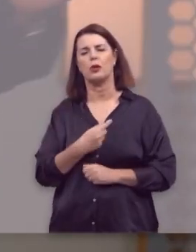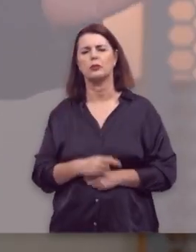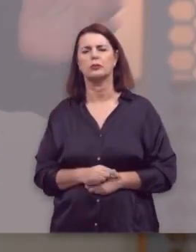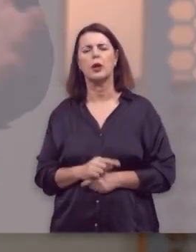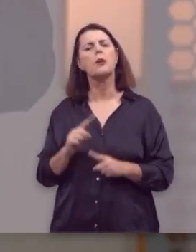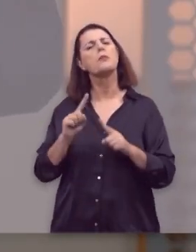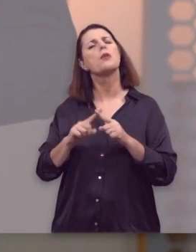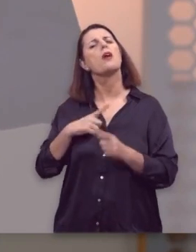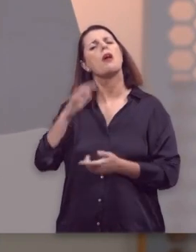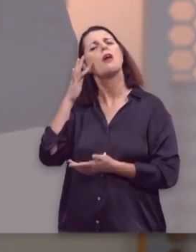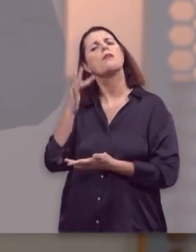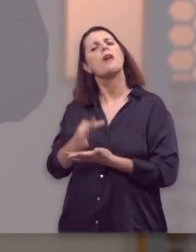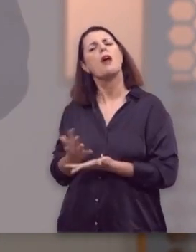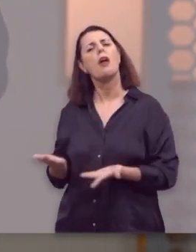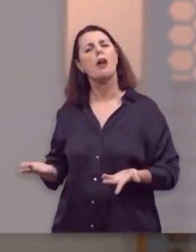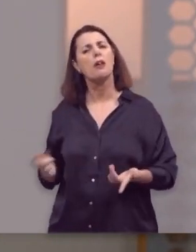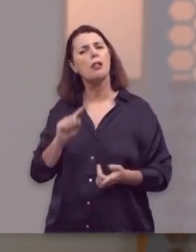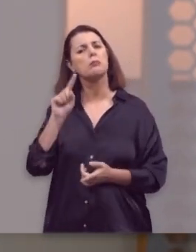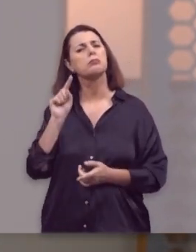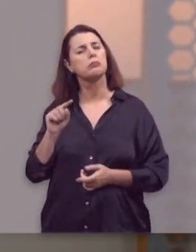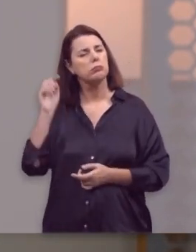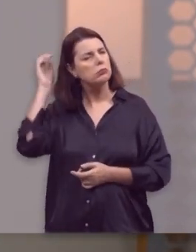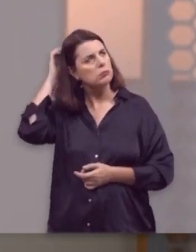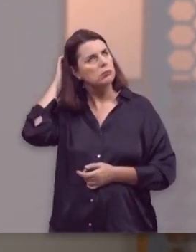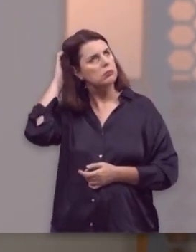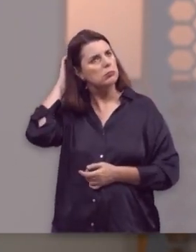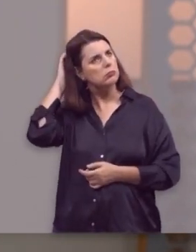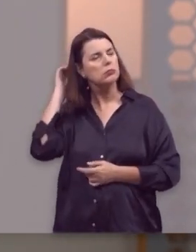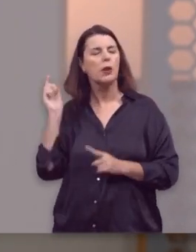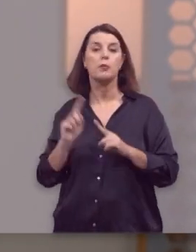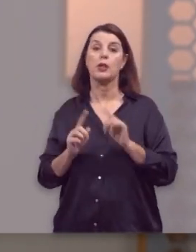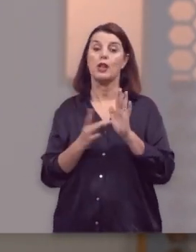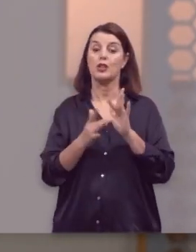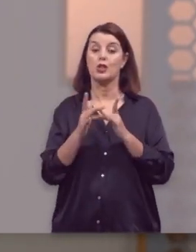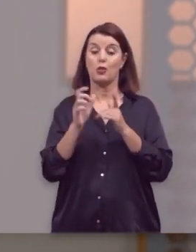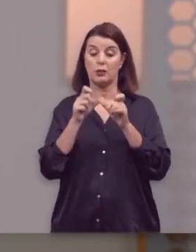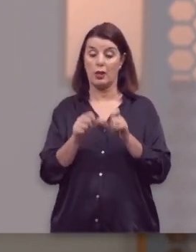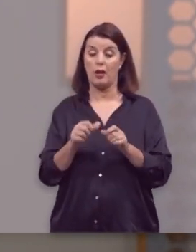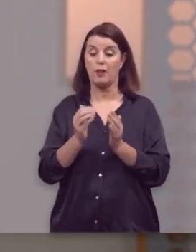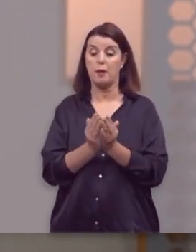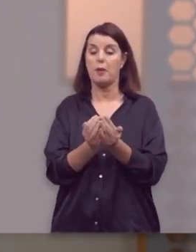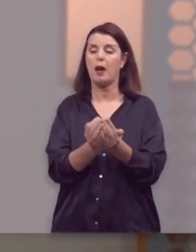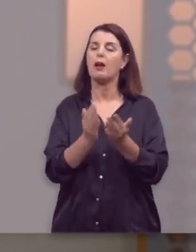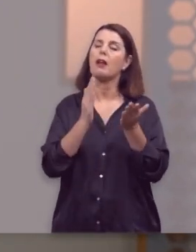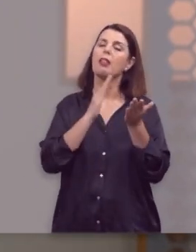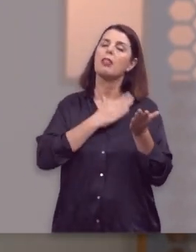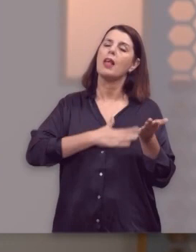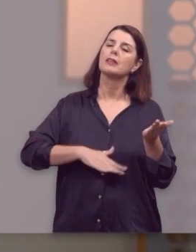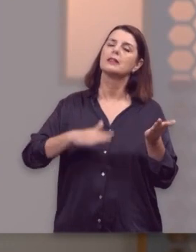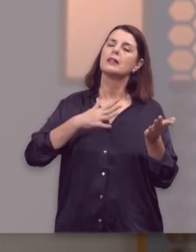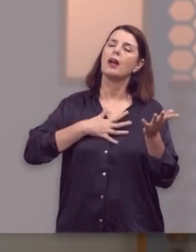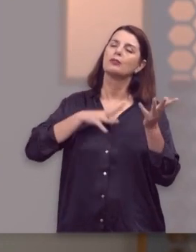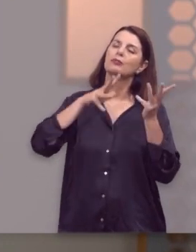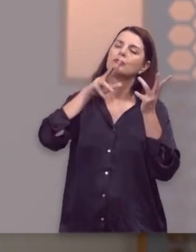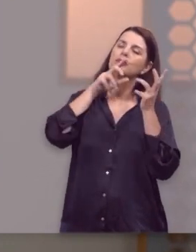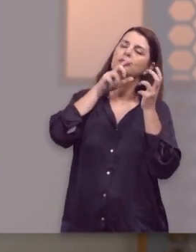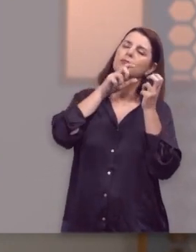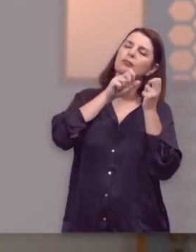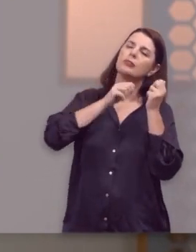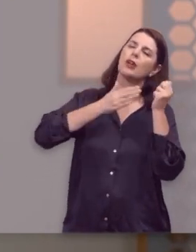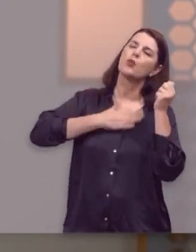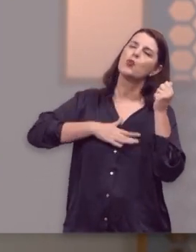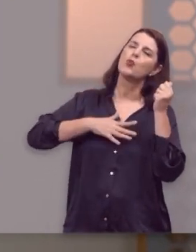Por que eles deviam ter fé e não medo? Porque Jesus estava no barco, descansando,